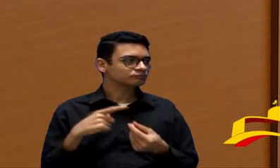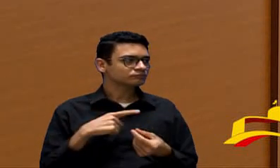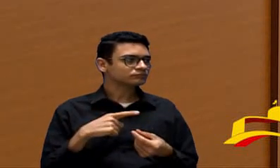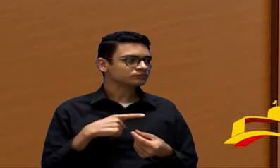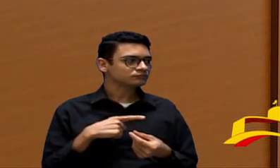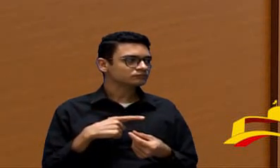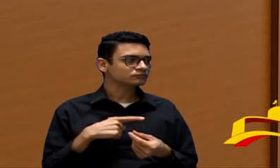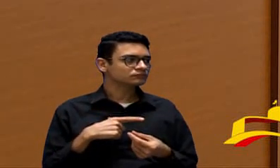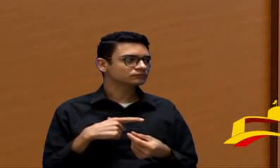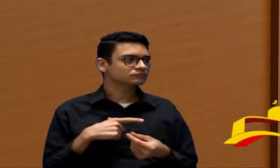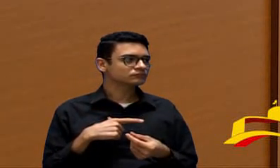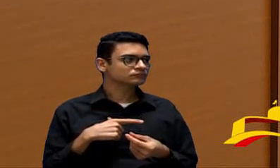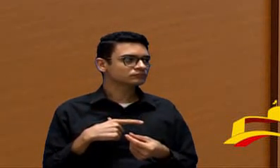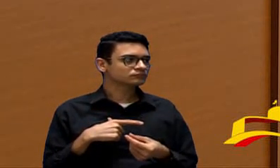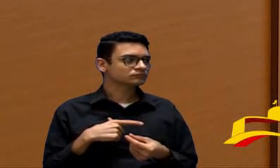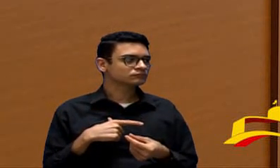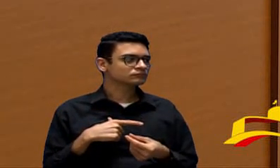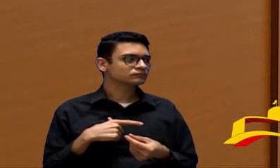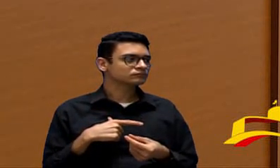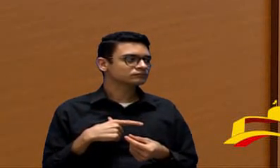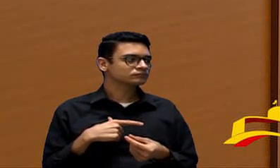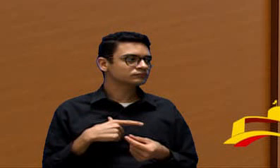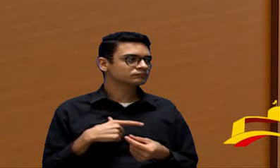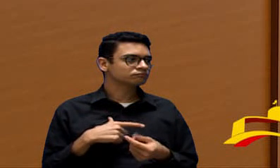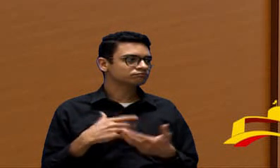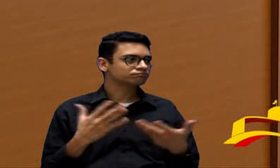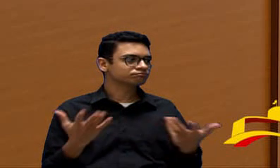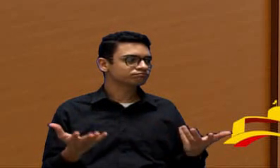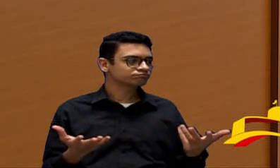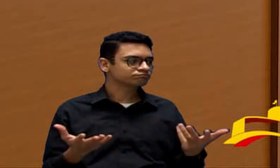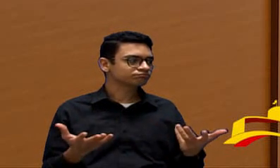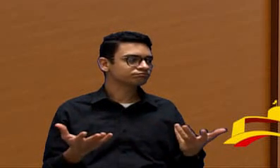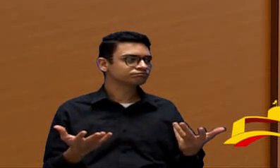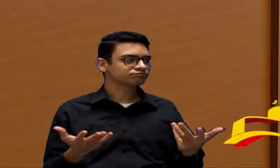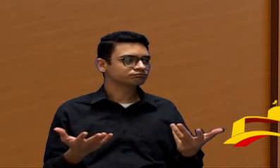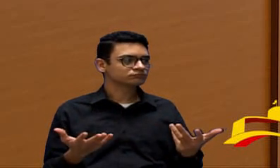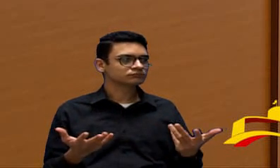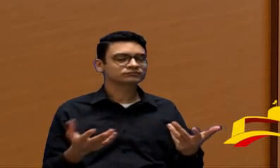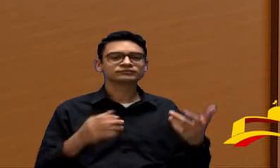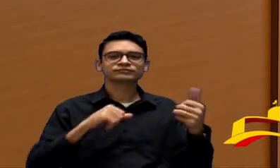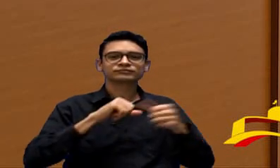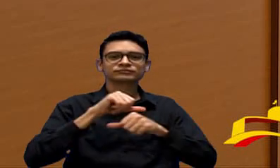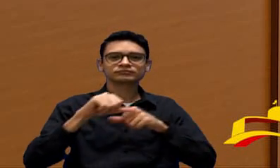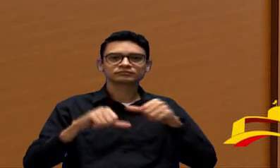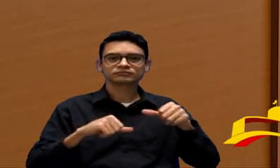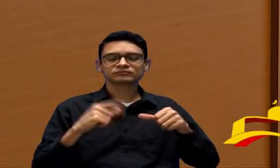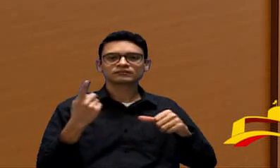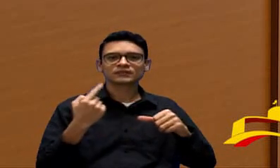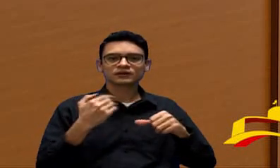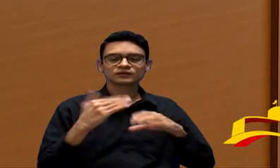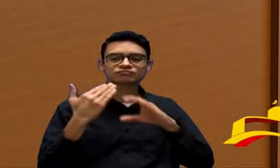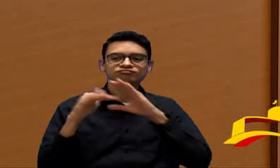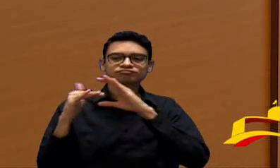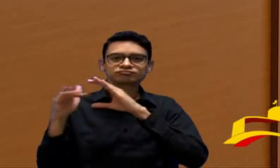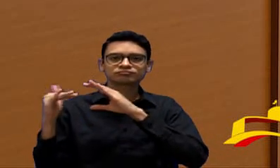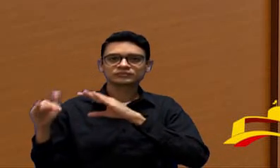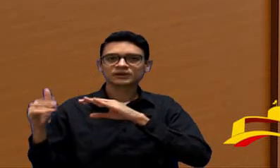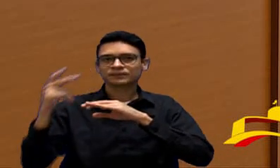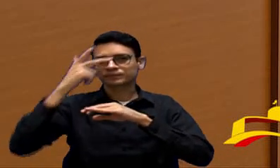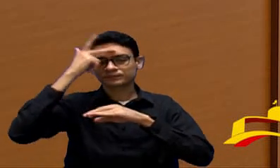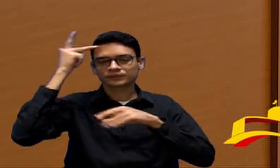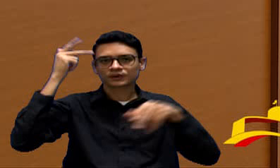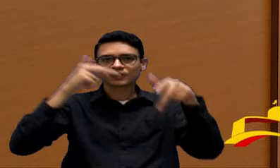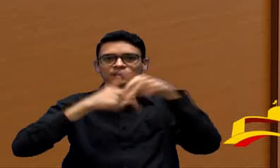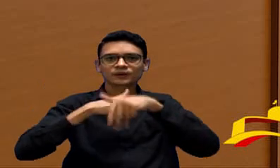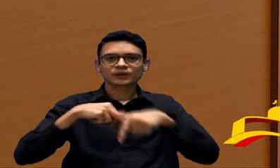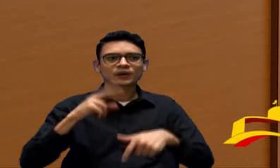Não, eu já passei das 1.500, mas olha, não vence, né? E se não mudar o sistema, indicação, a gente faz um monte de indicação, só que a população nos vê